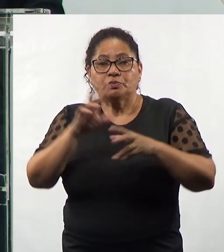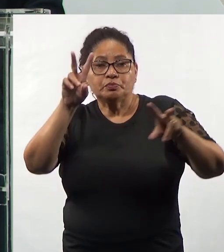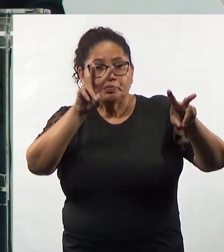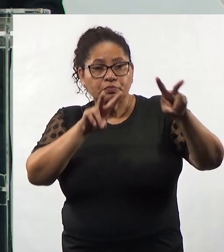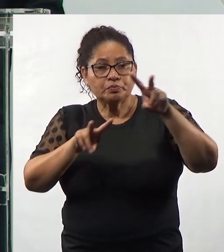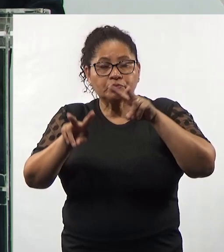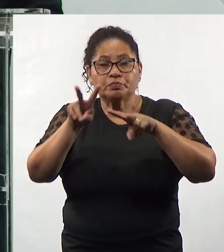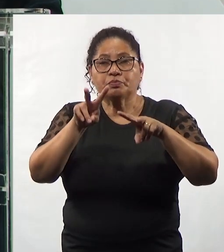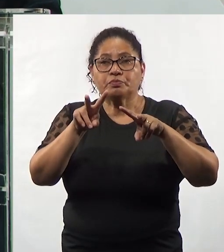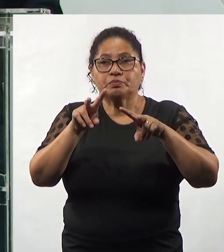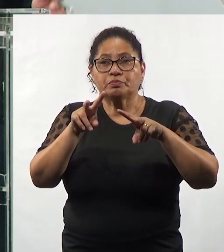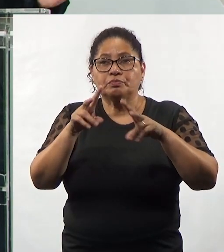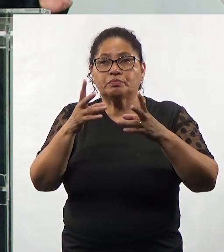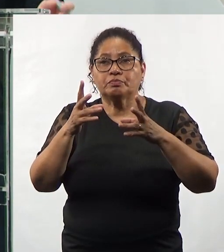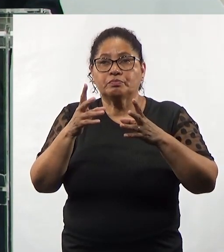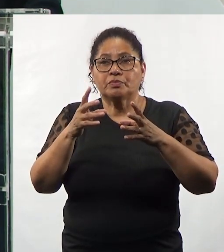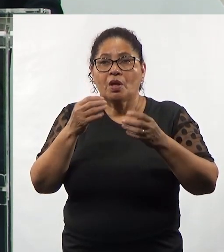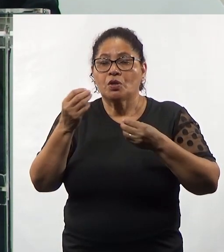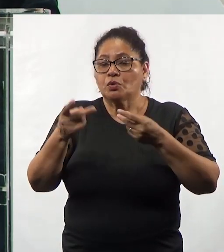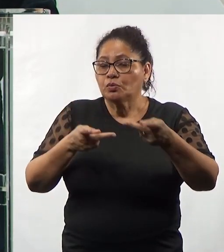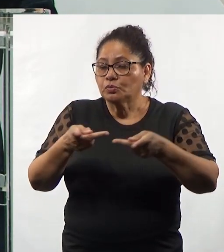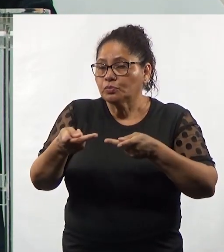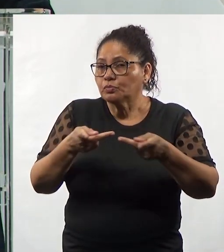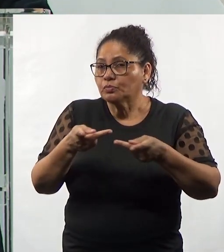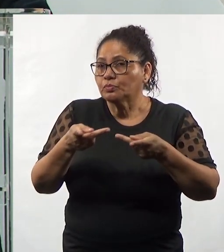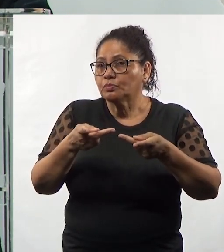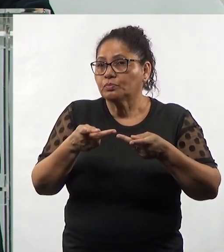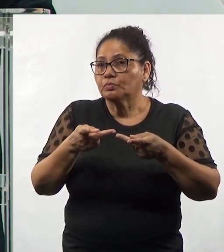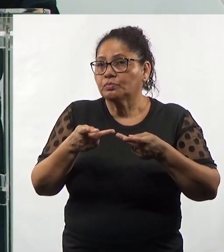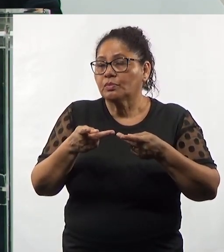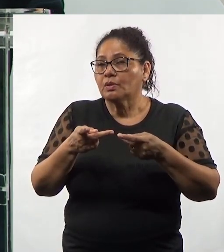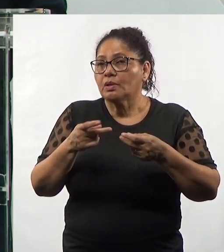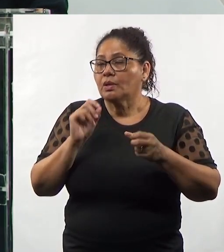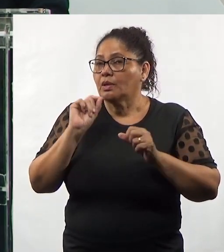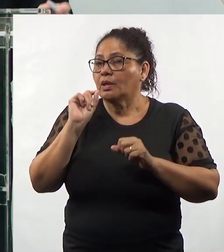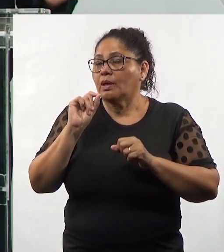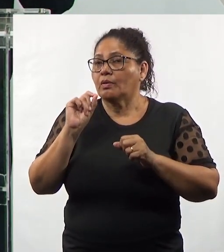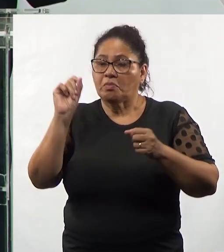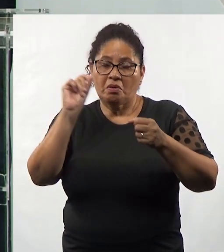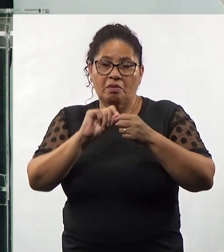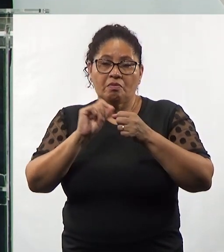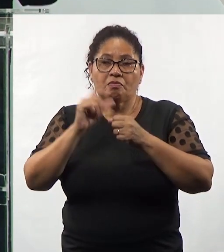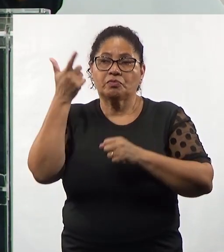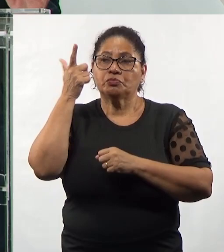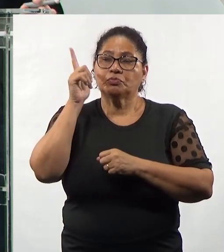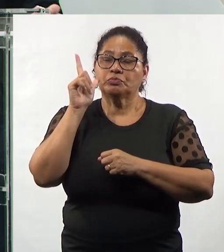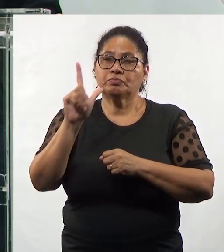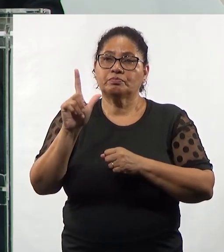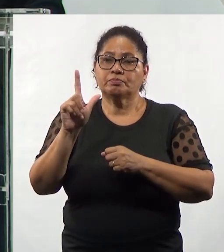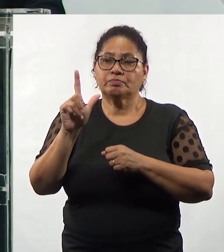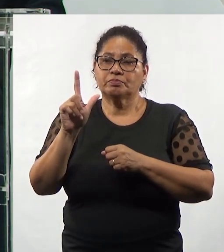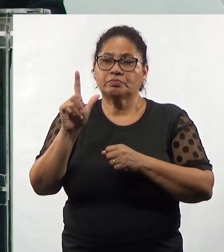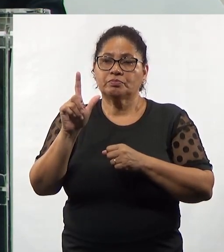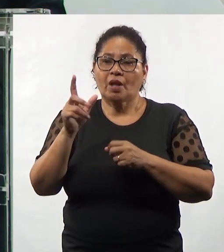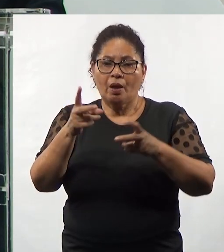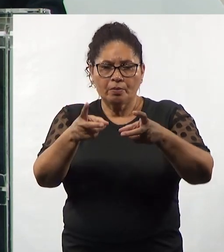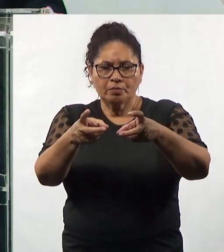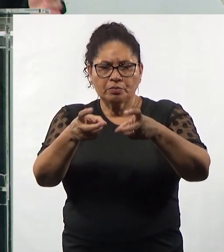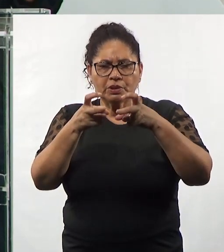visualizada no famoso Canvas de projeto, que é uma ferramenta, né, onde a gente consegue